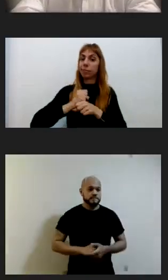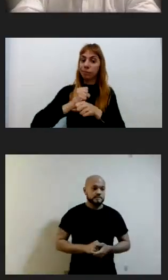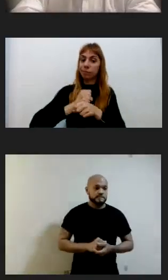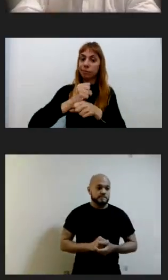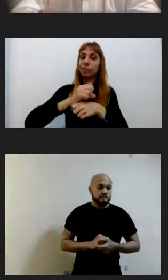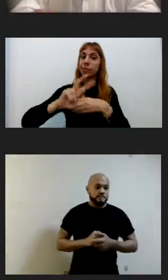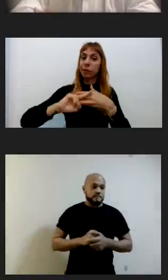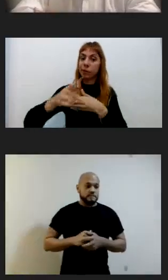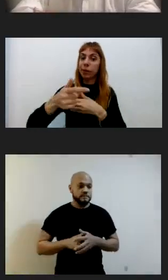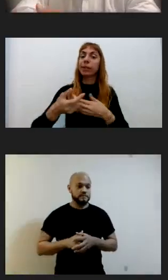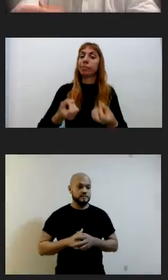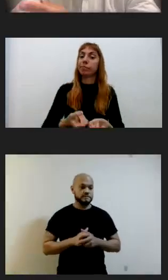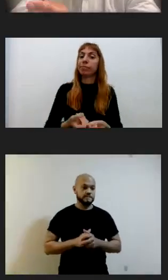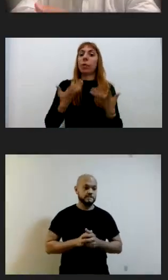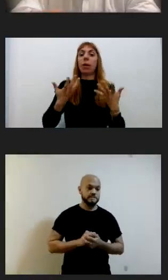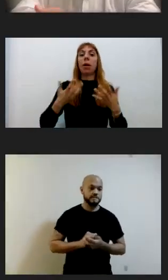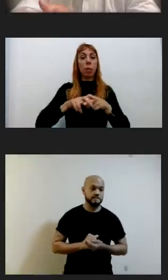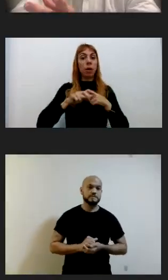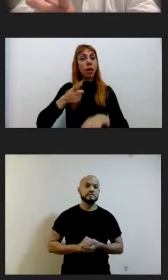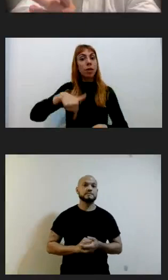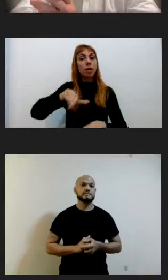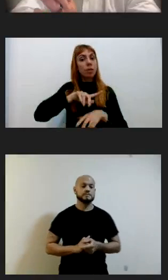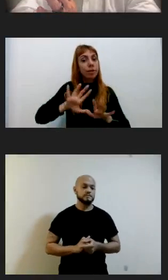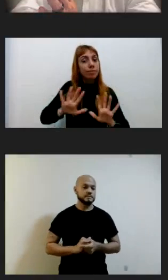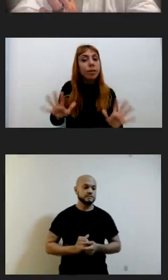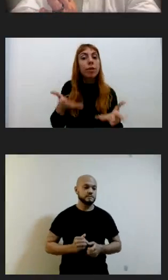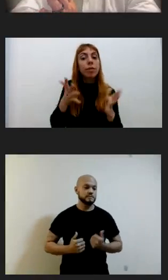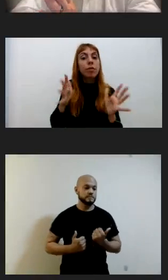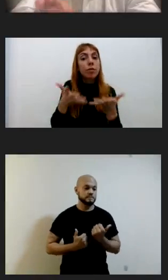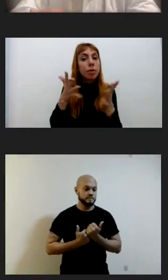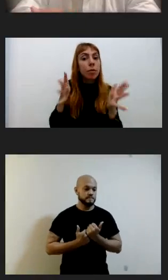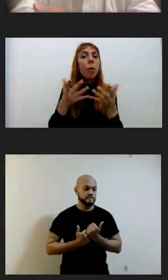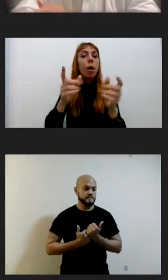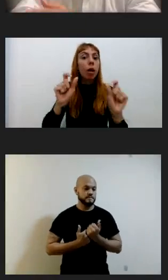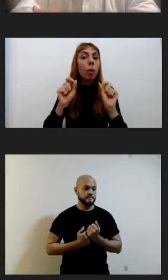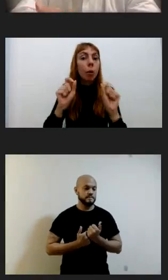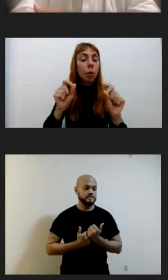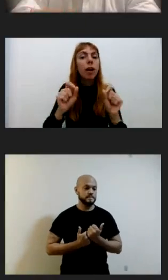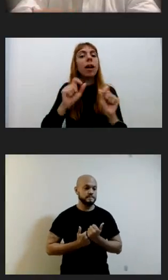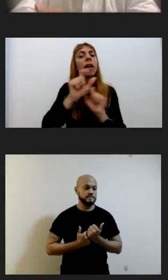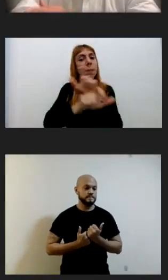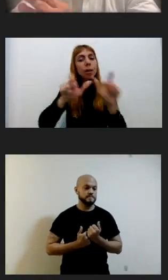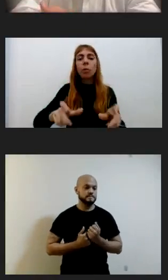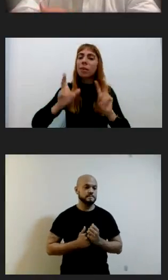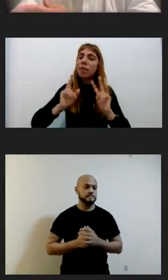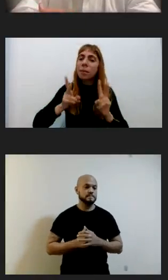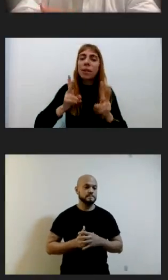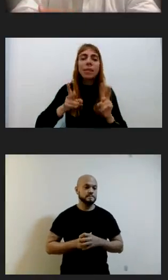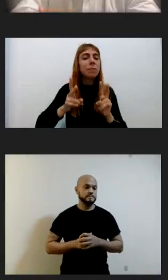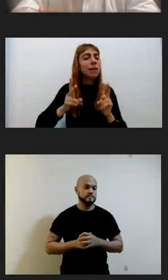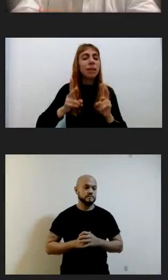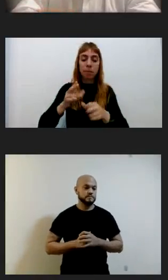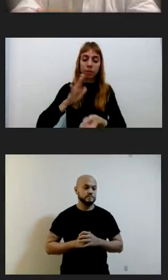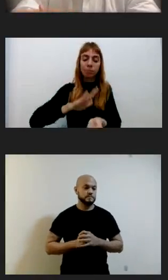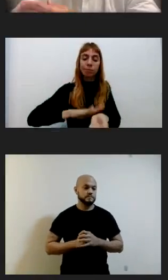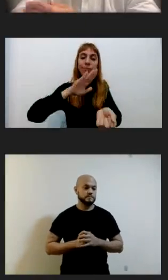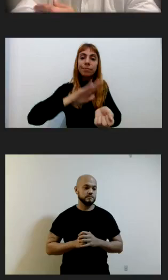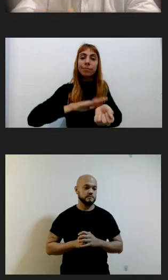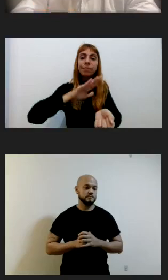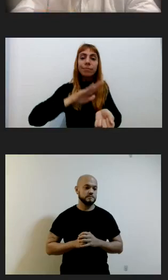gente estimula que as pessoas meçam a pressão arterial pelo menos uma